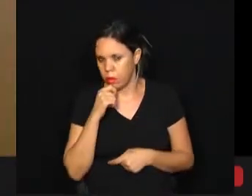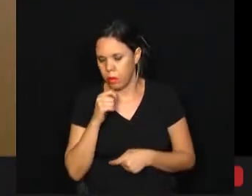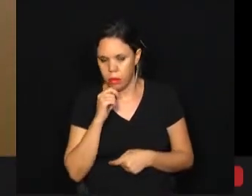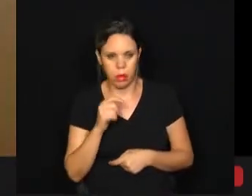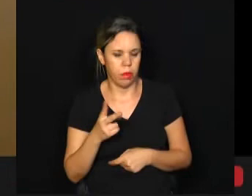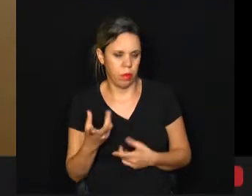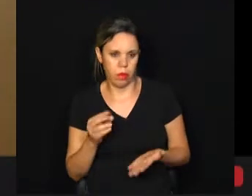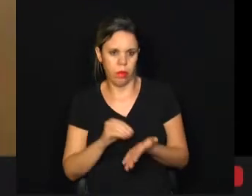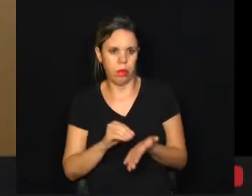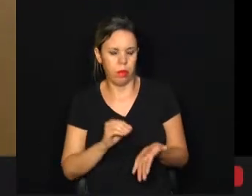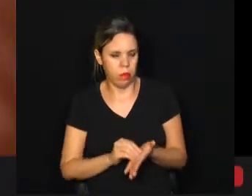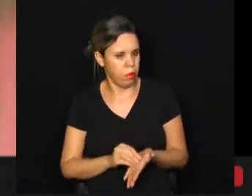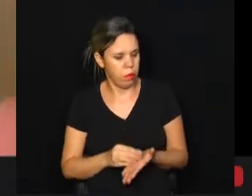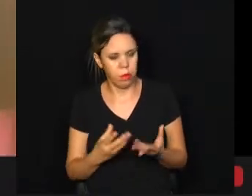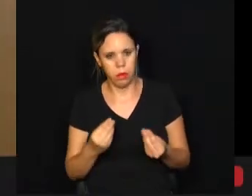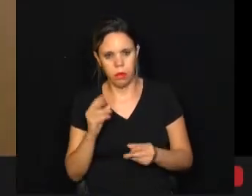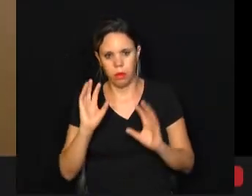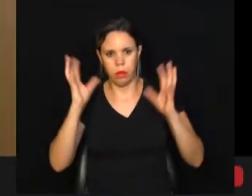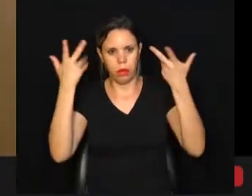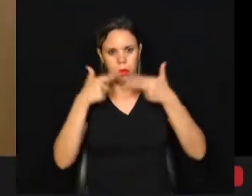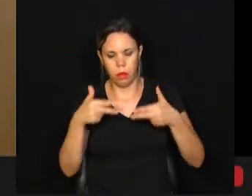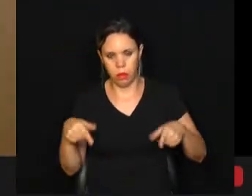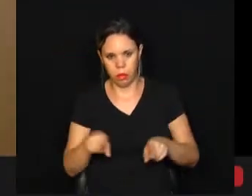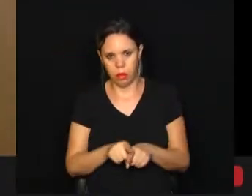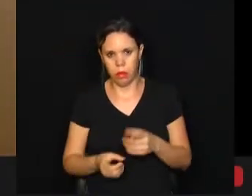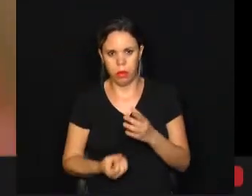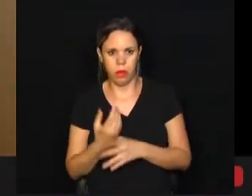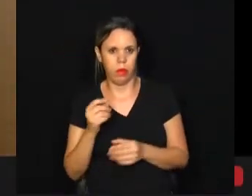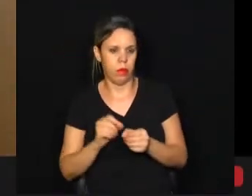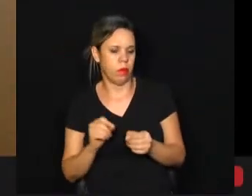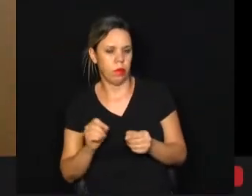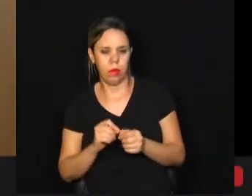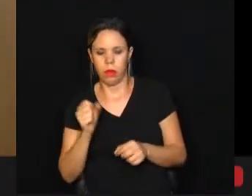precário. Muitos eventos, o que acabou fazendo com que